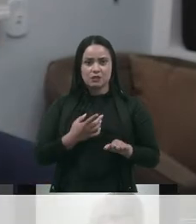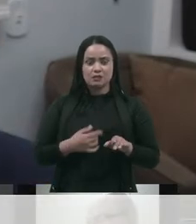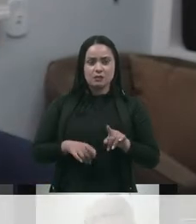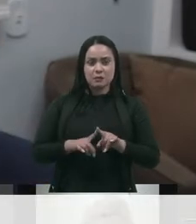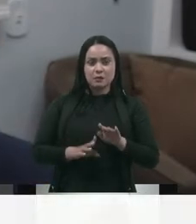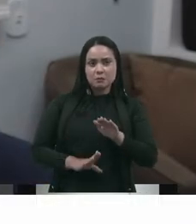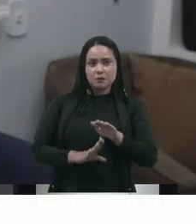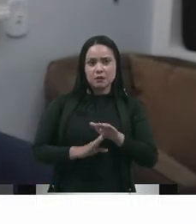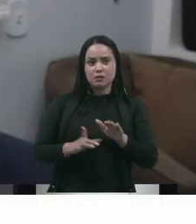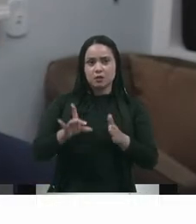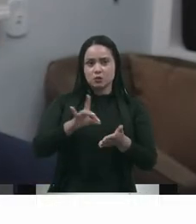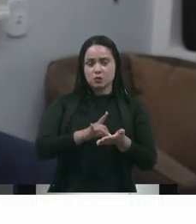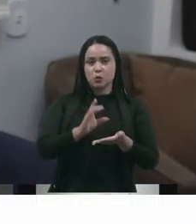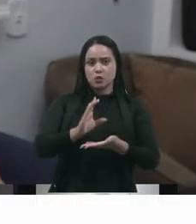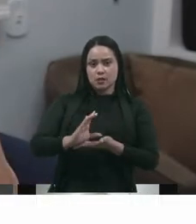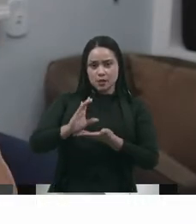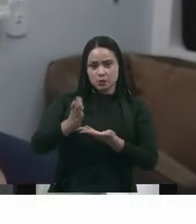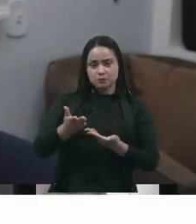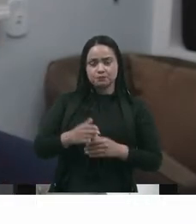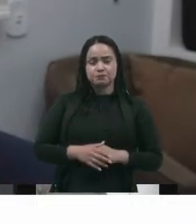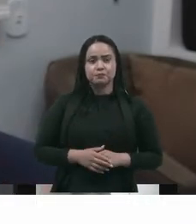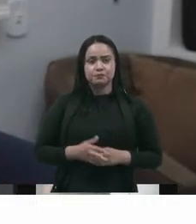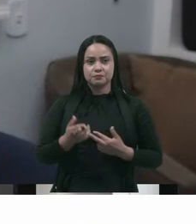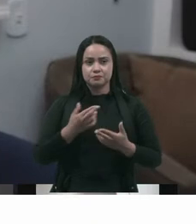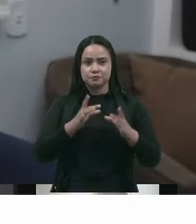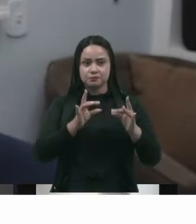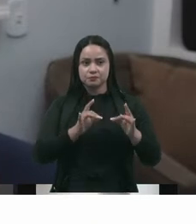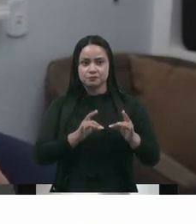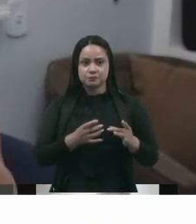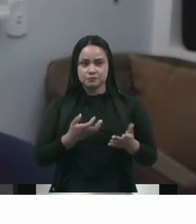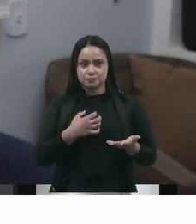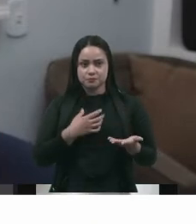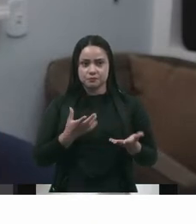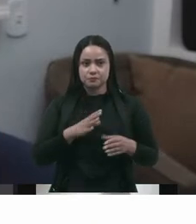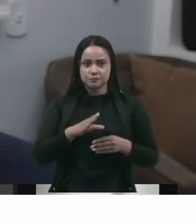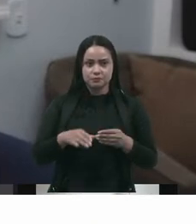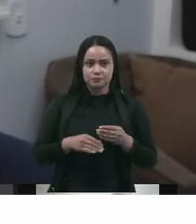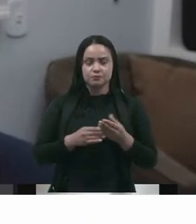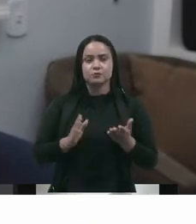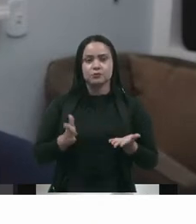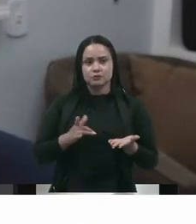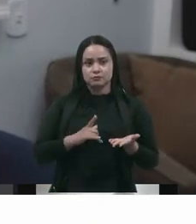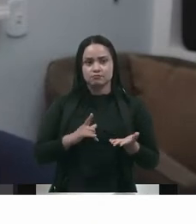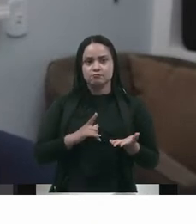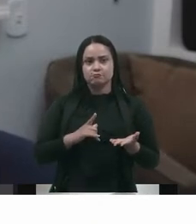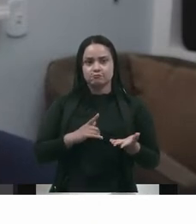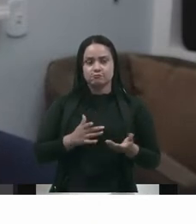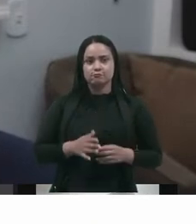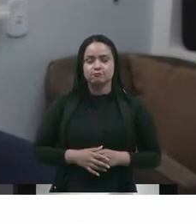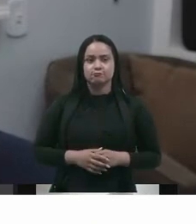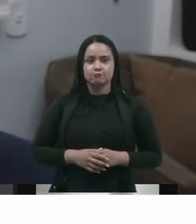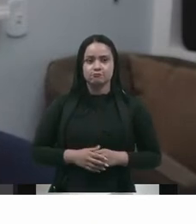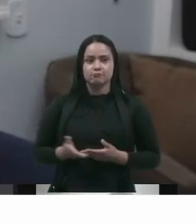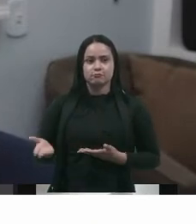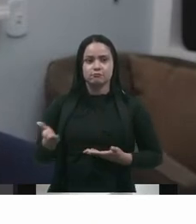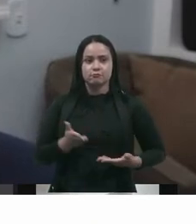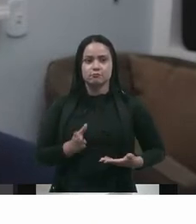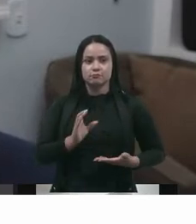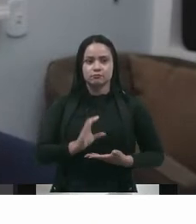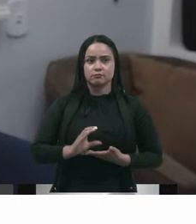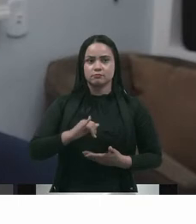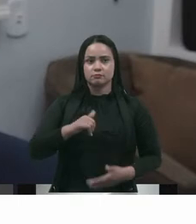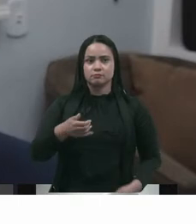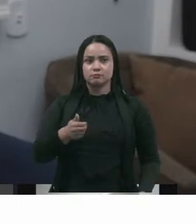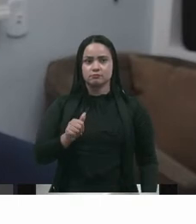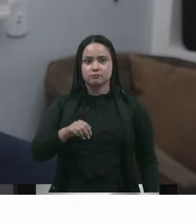o escopo da atuação do conselho. Em relação especificamente à forma, eu acresço que já foi trazido pela conselheira Jane